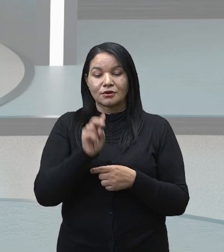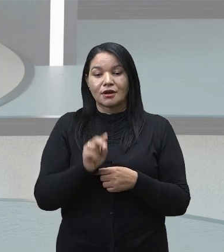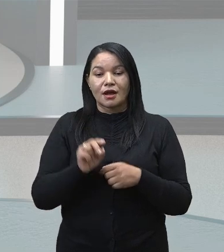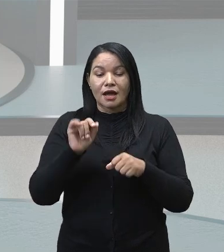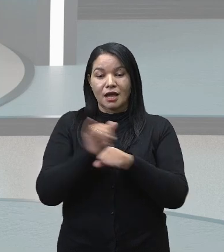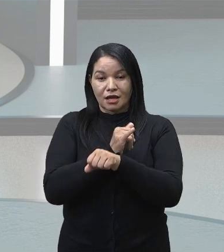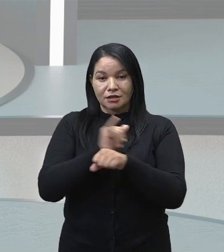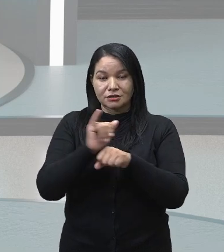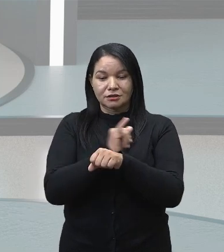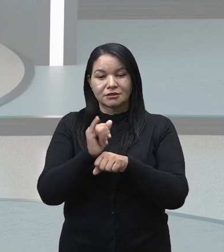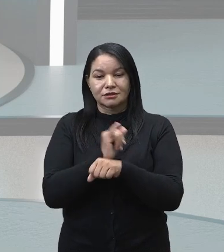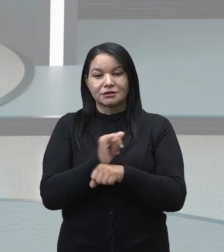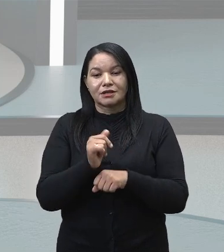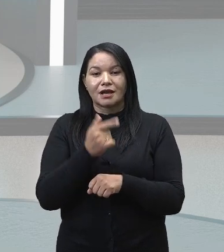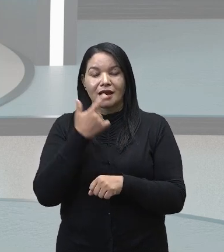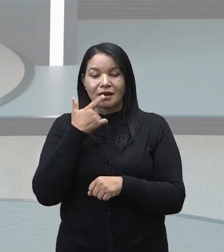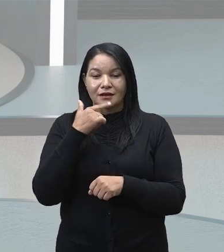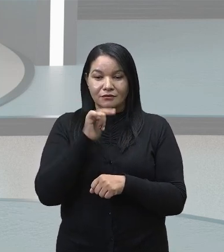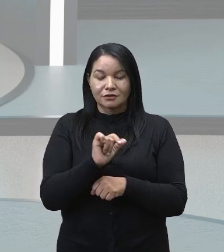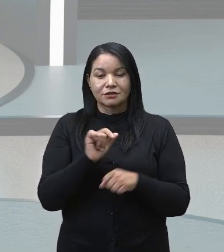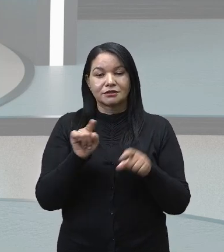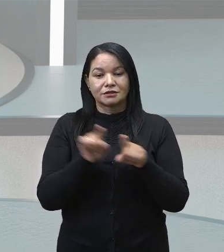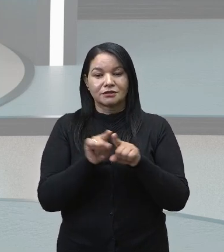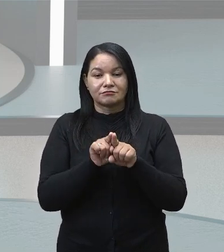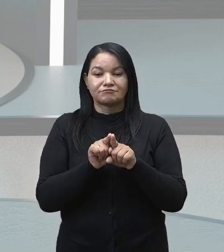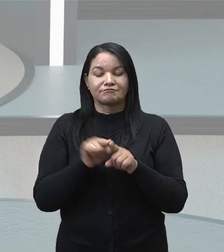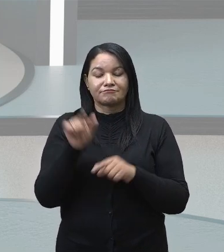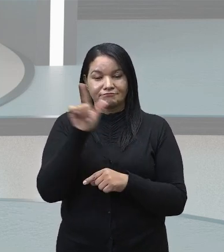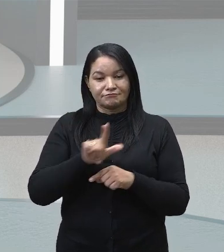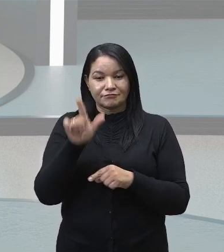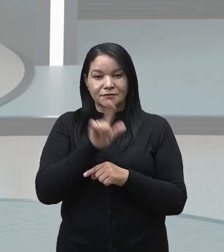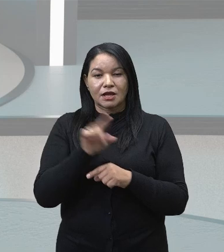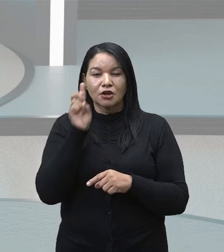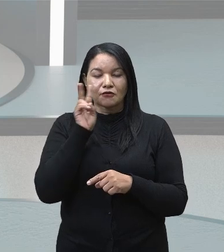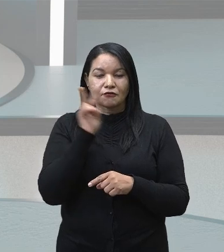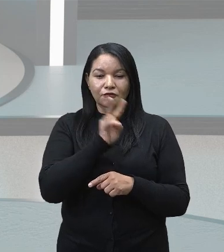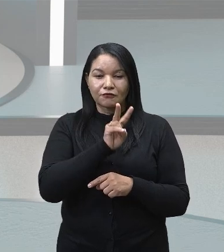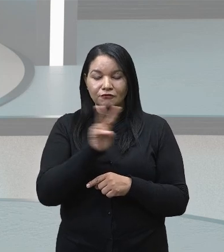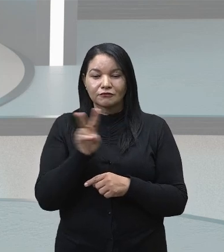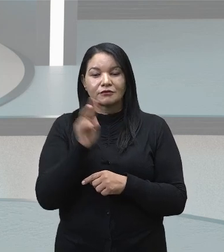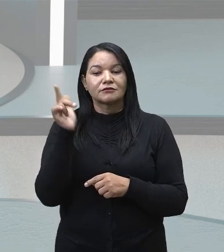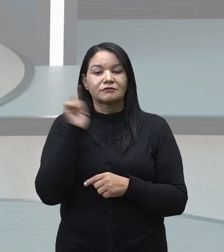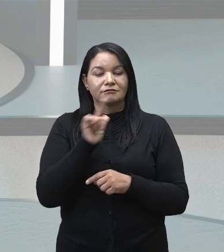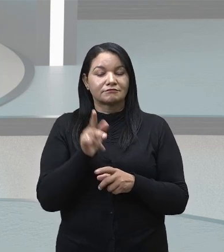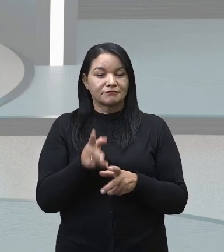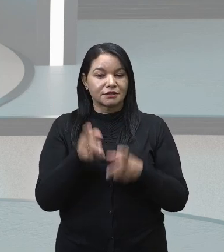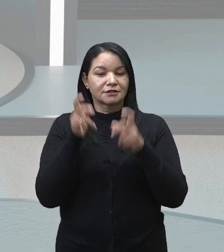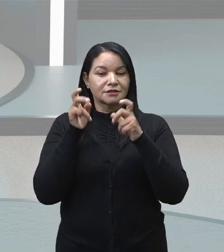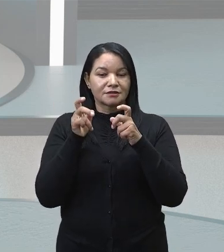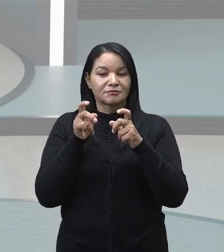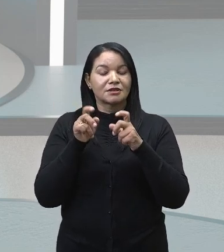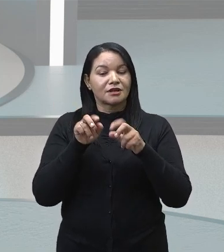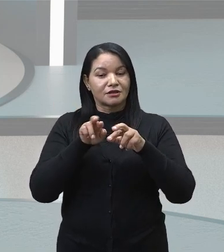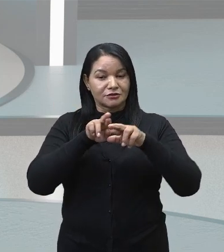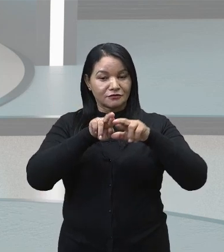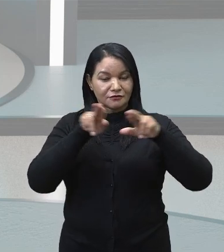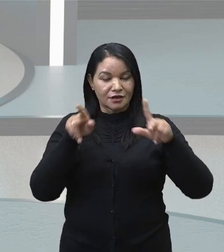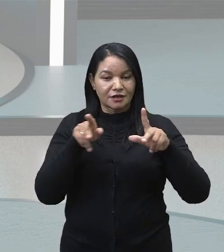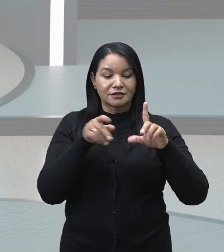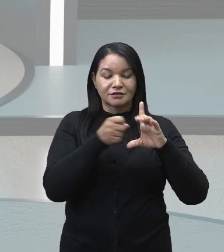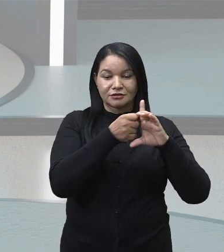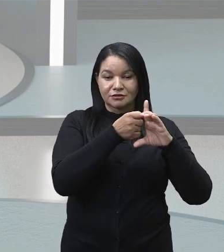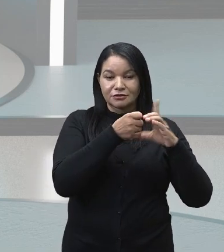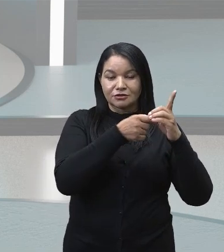Os recursos literários. E aí a gente consegue visualizar essa diferença de descrição